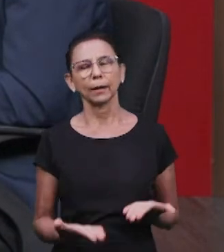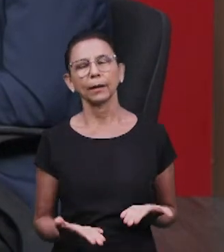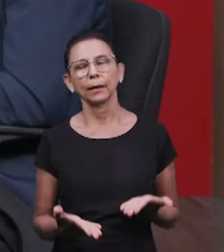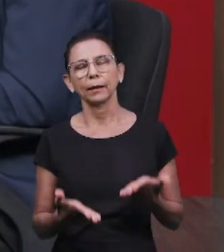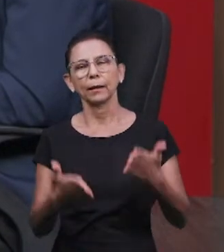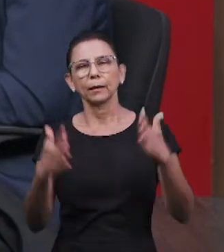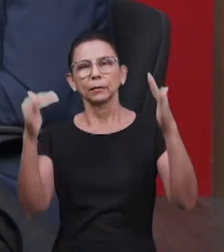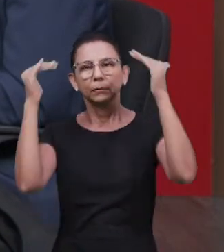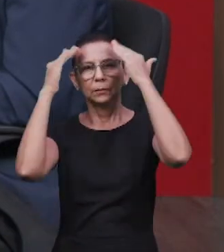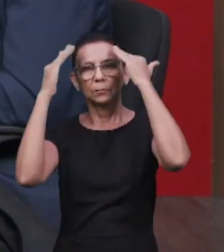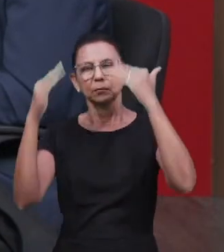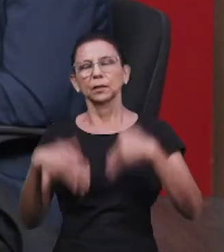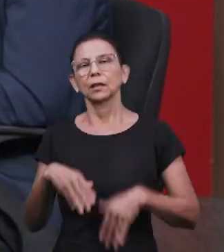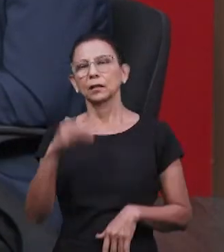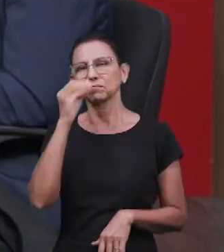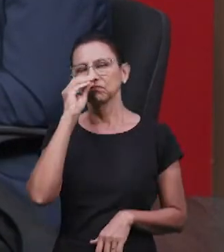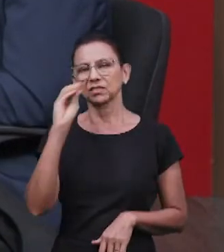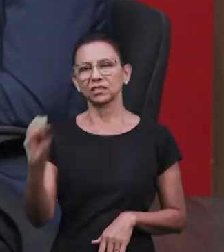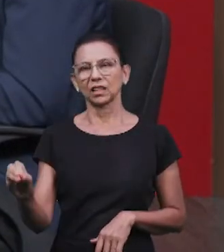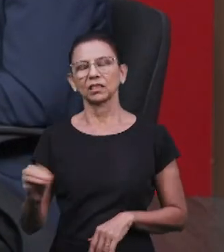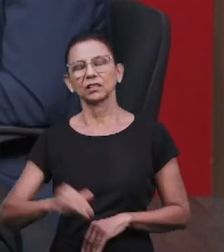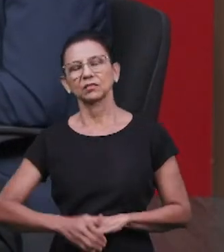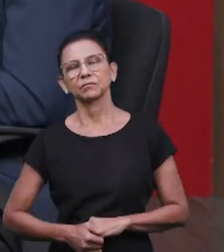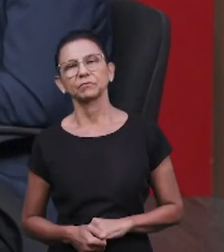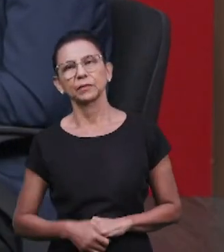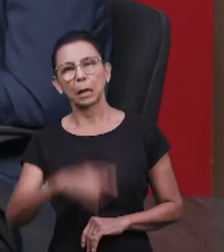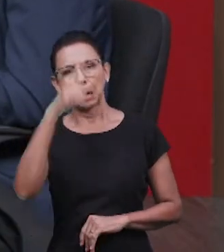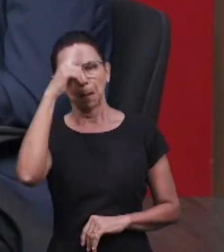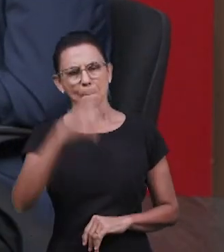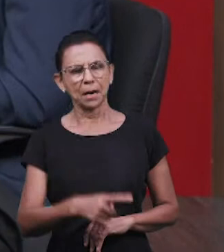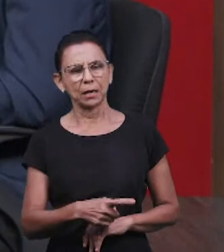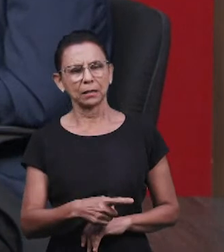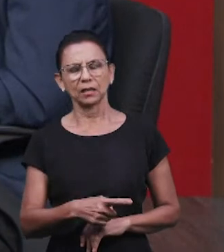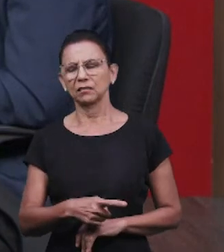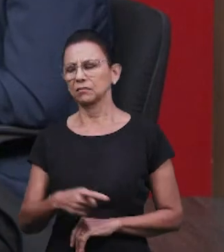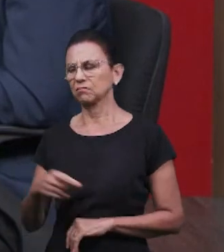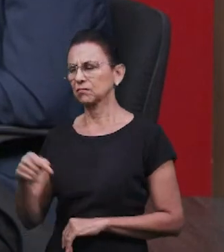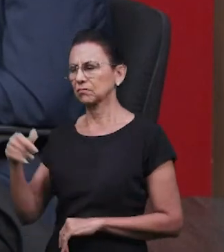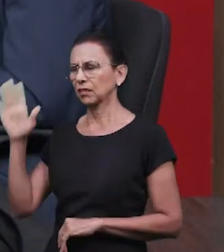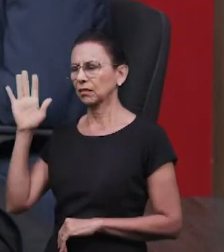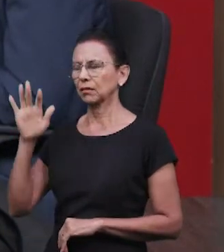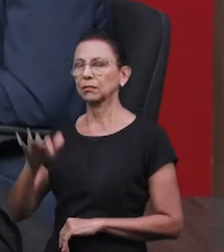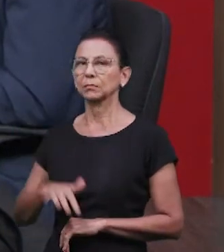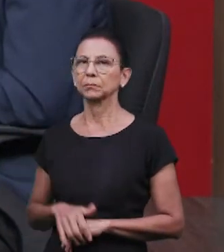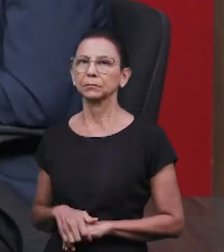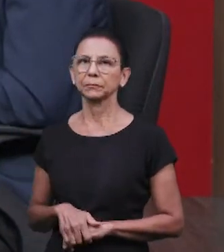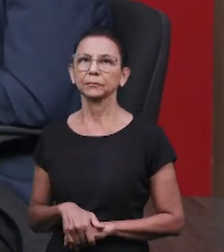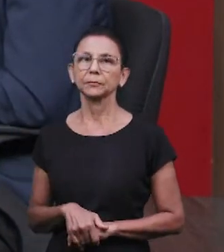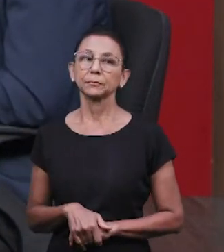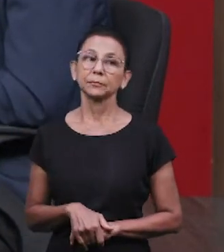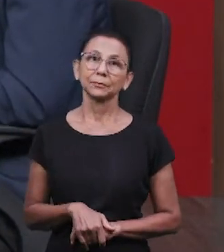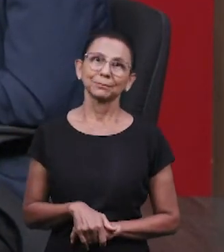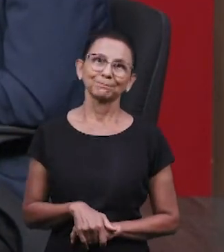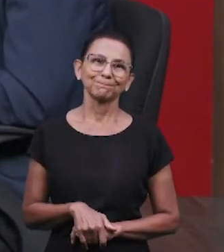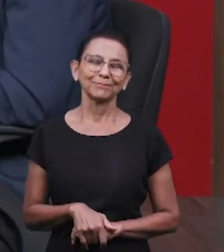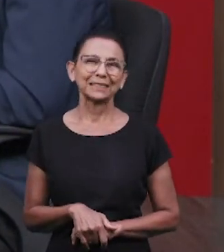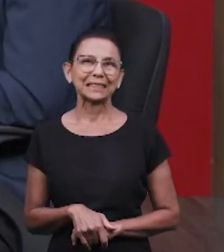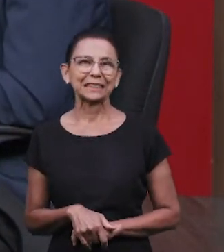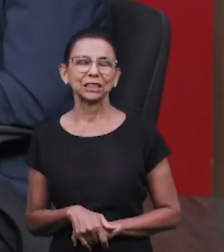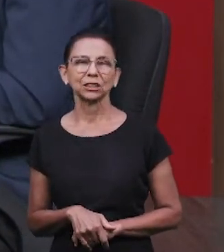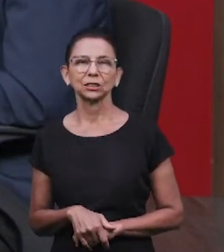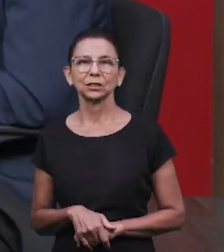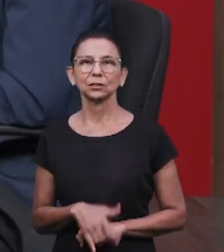no sentido de desobedecer, de desprezar, de desconsiderar uma ordem que é dada. Mas e quando o filho